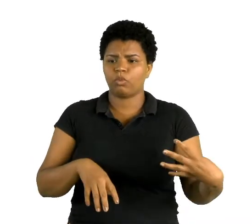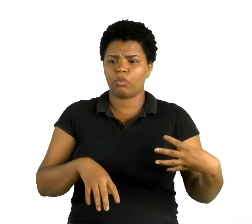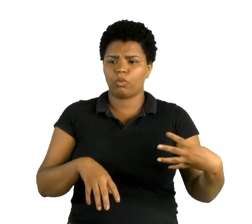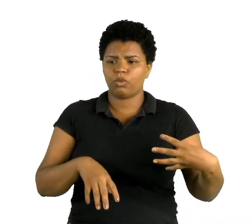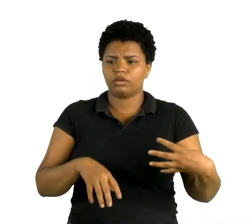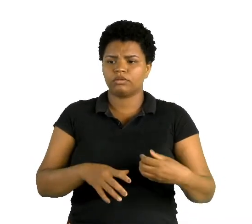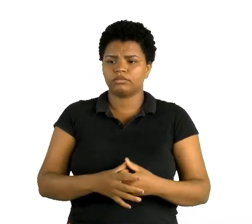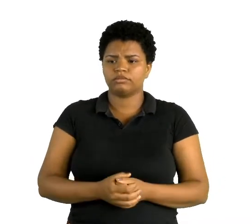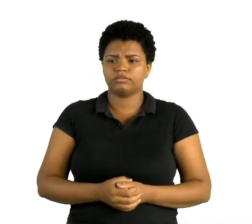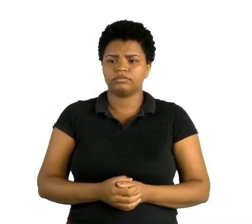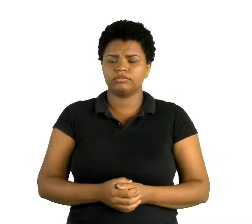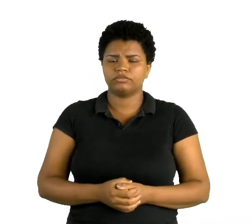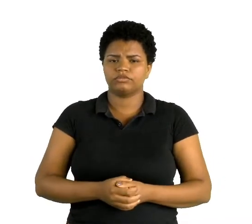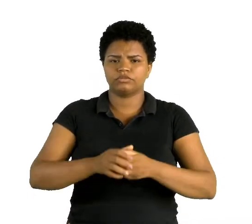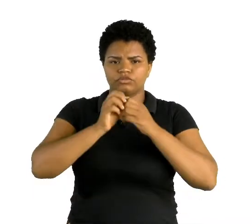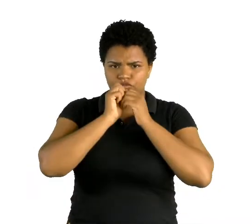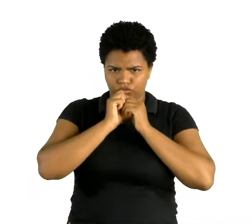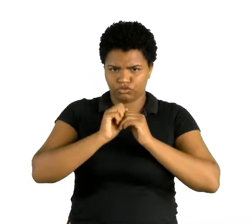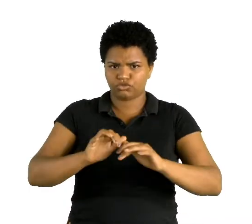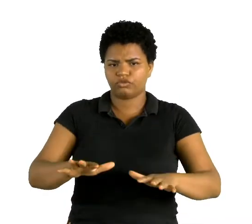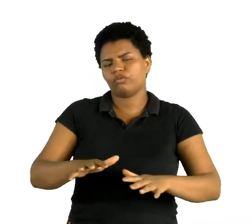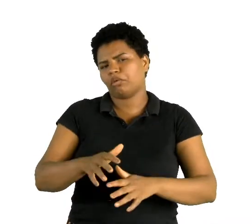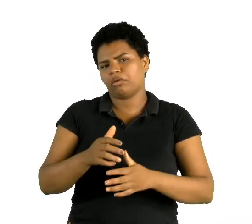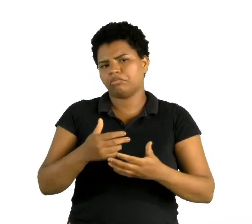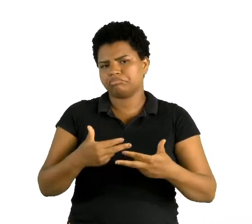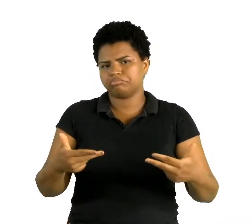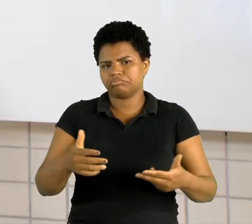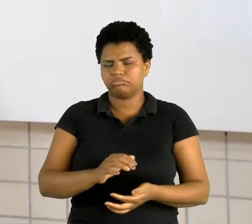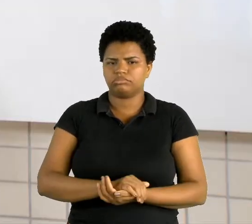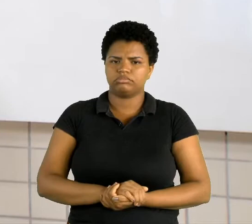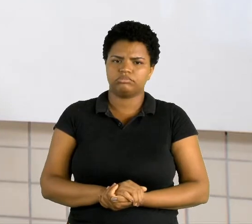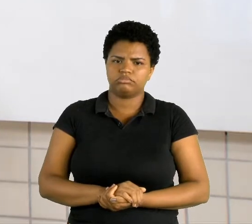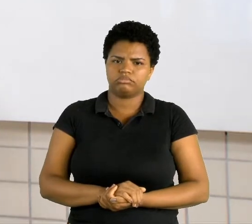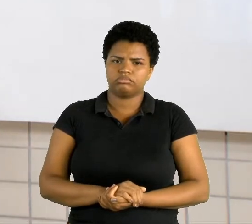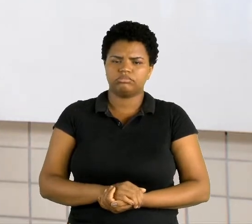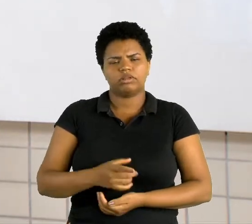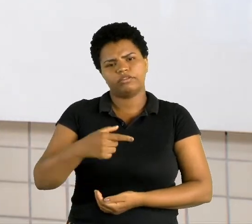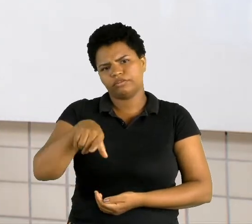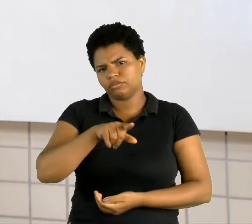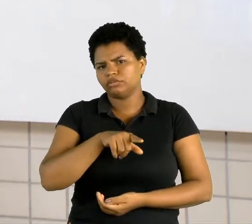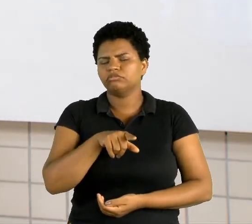quarta, divulgar algo? Aí você vai